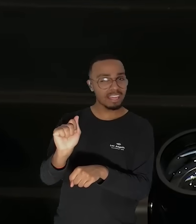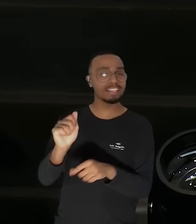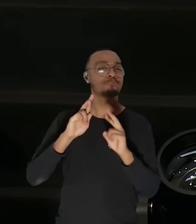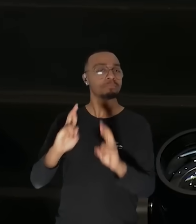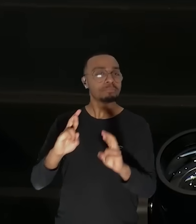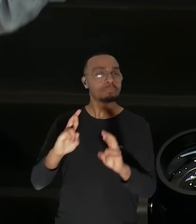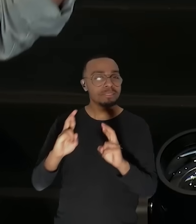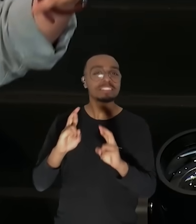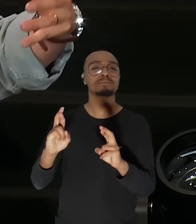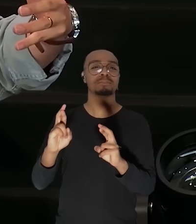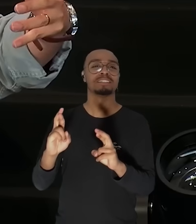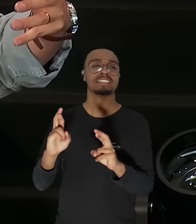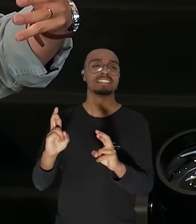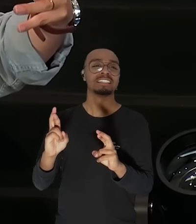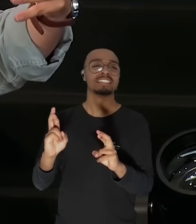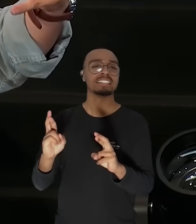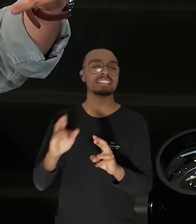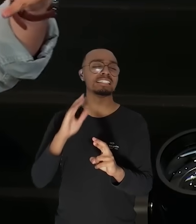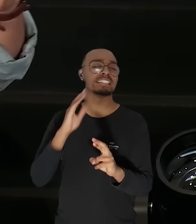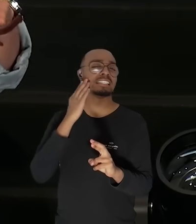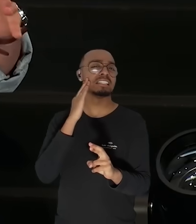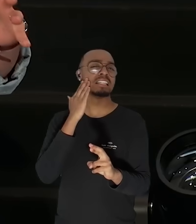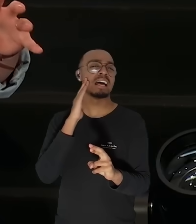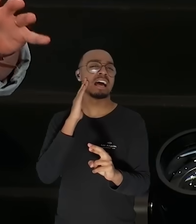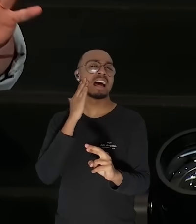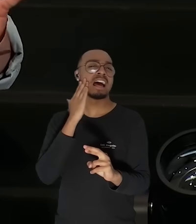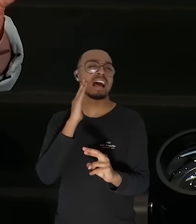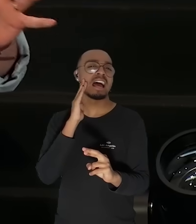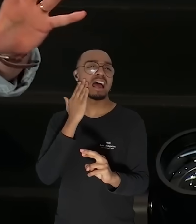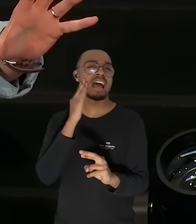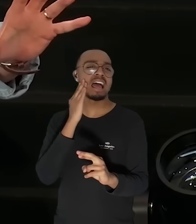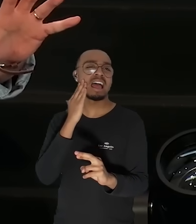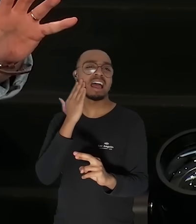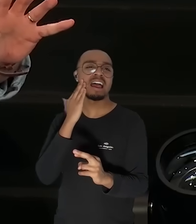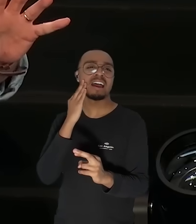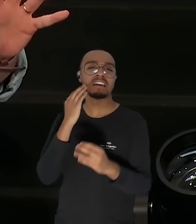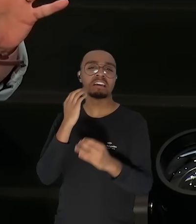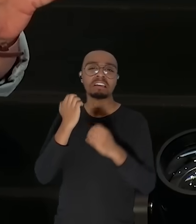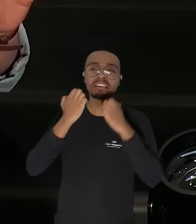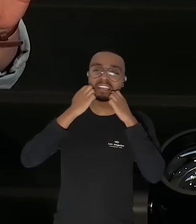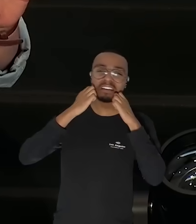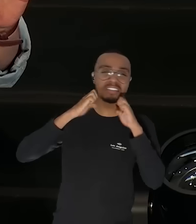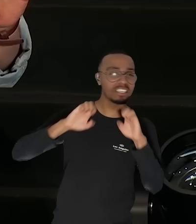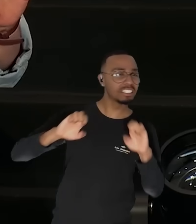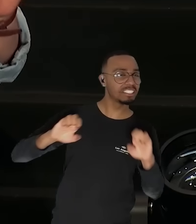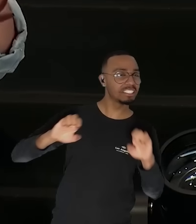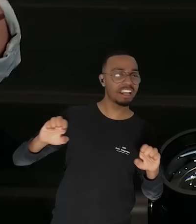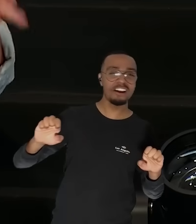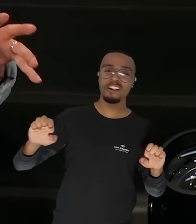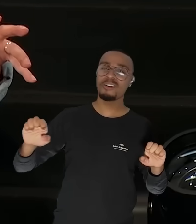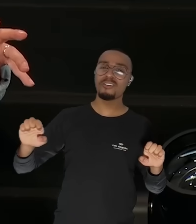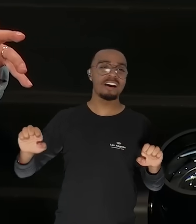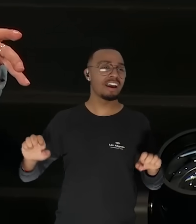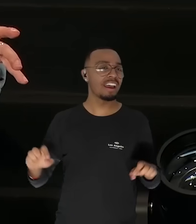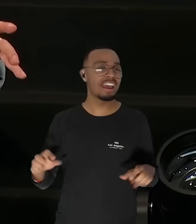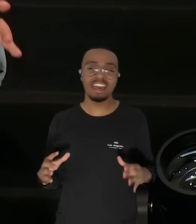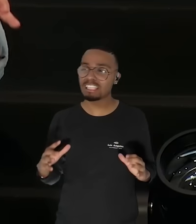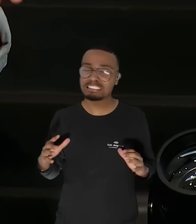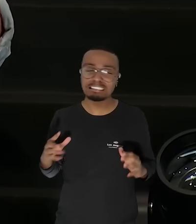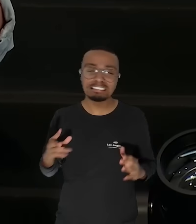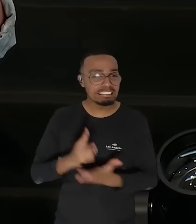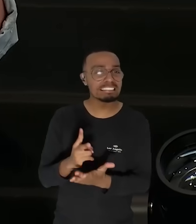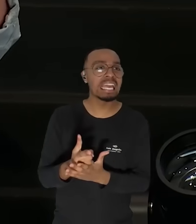expectativa de entender que o evangelho é a maior emoção do planeta. Eu estou correndo risco de